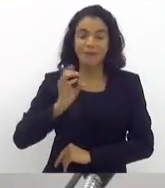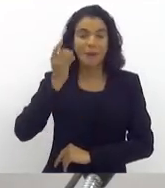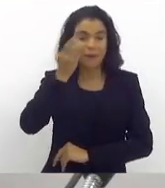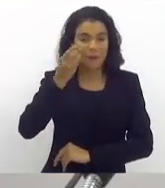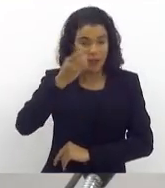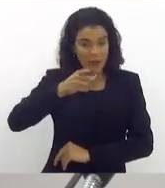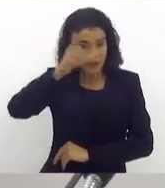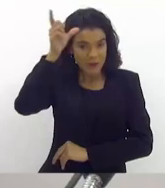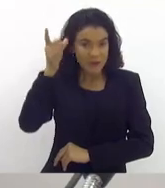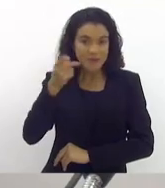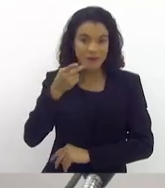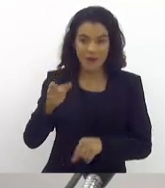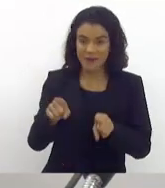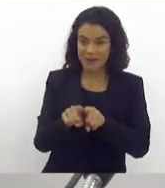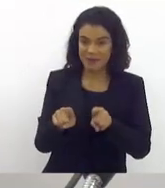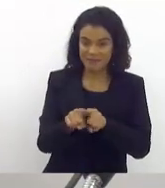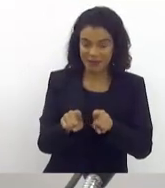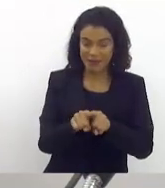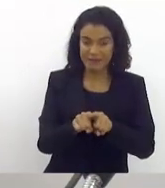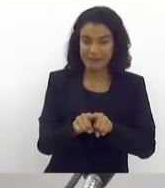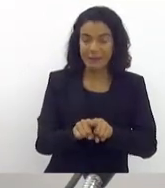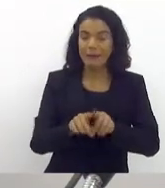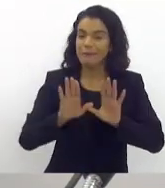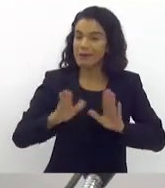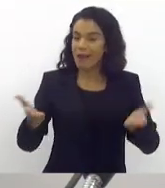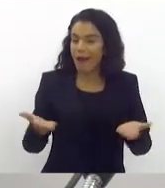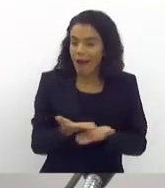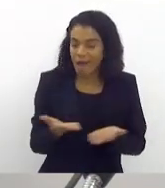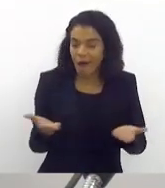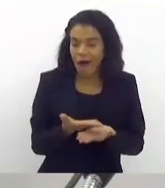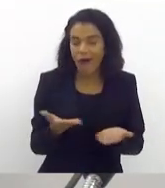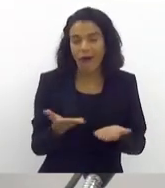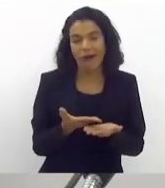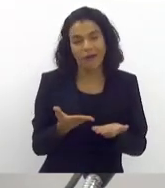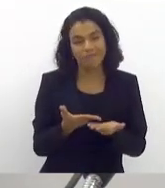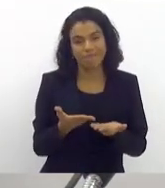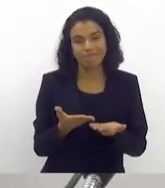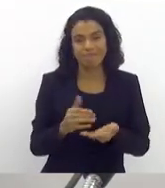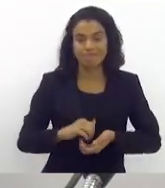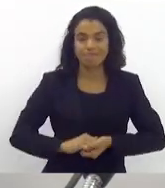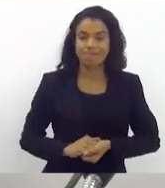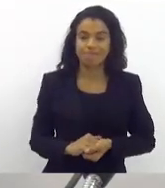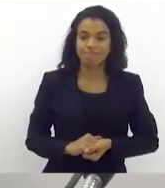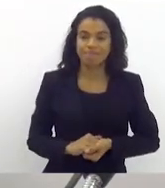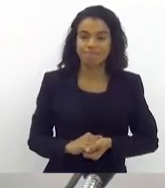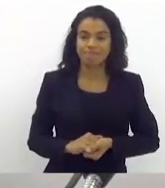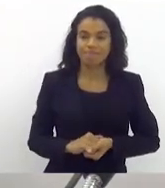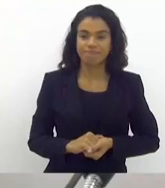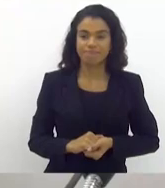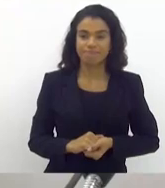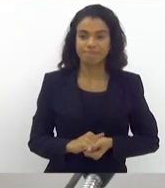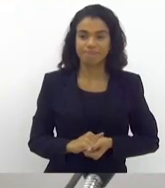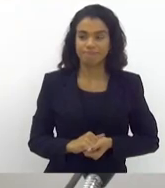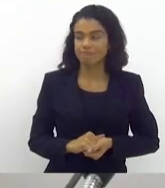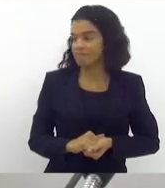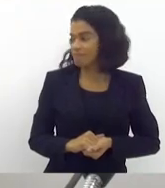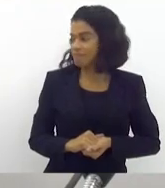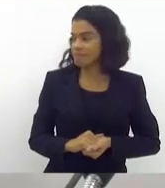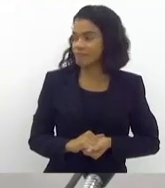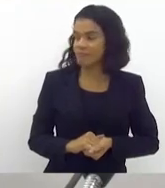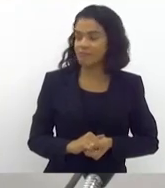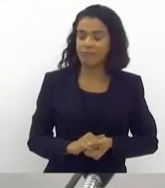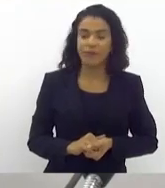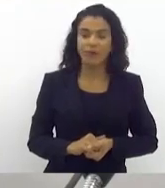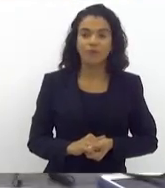os mais antigos na casa. Mas dessa vez é muito, muito gritante. E isso a gente faz